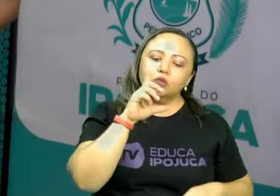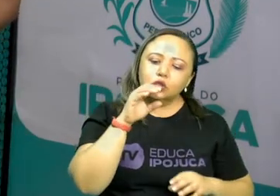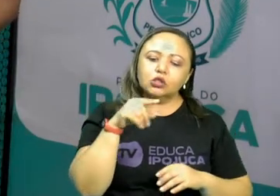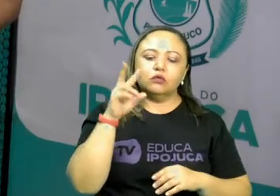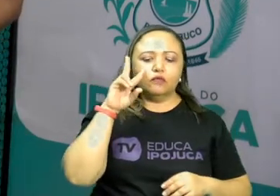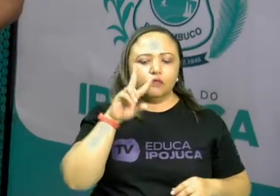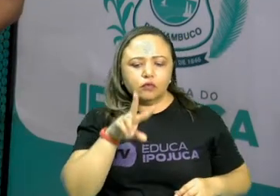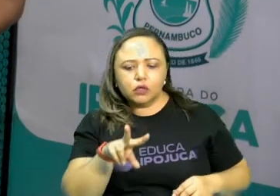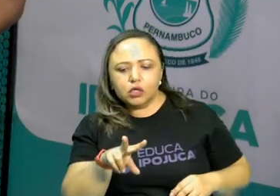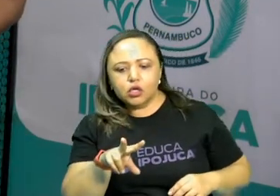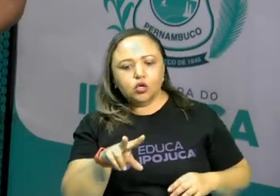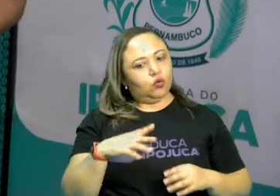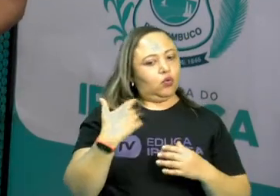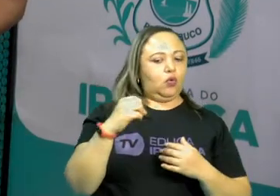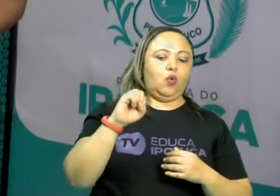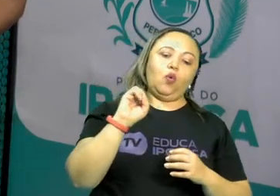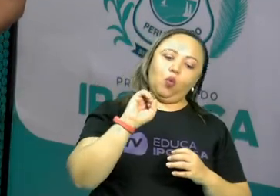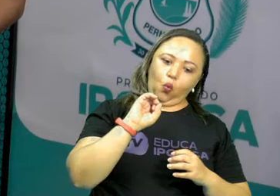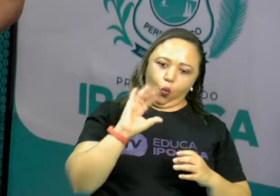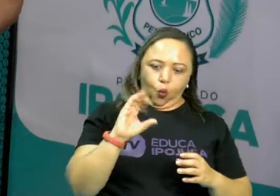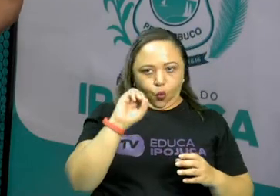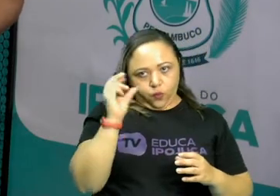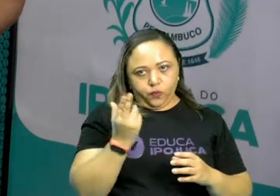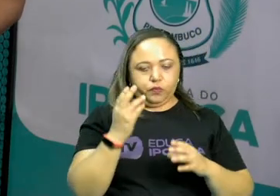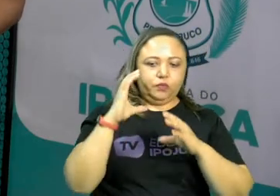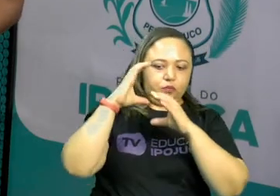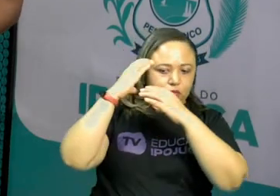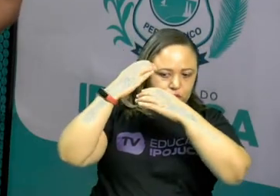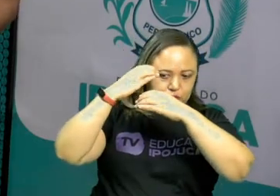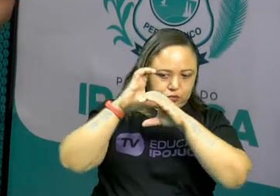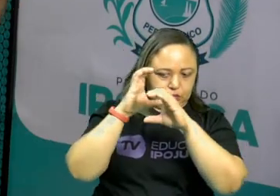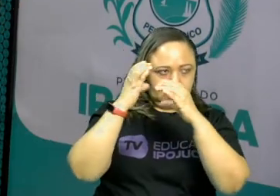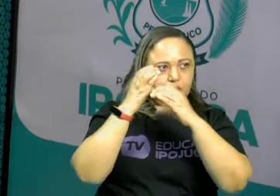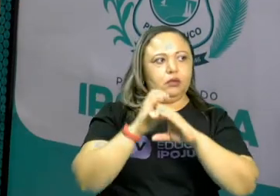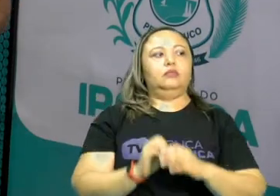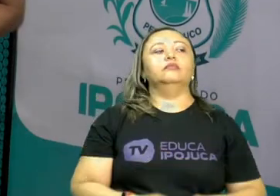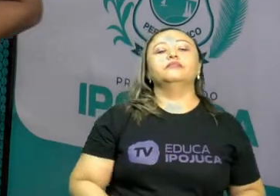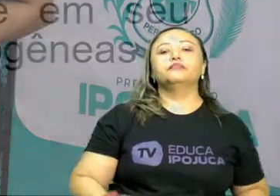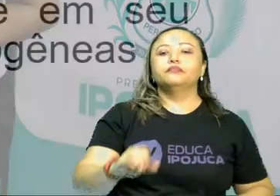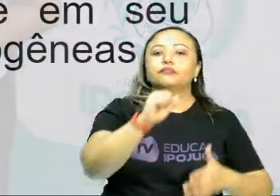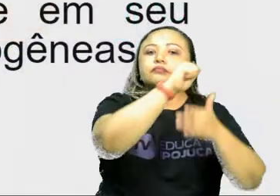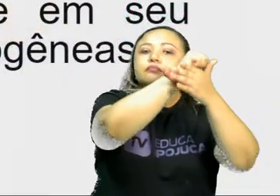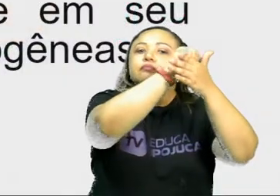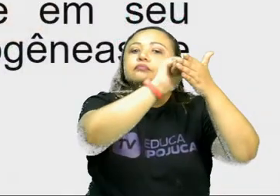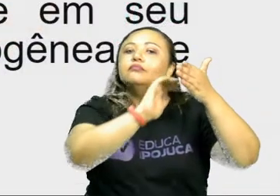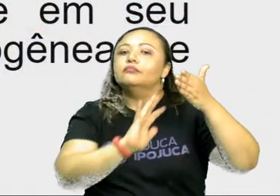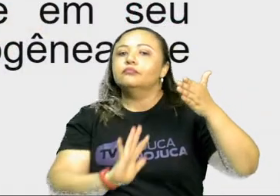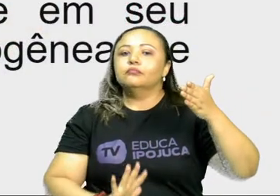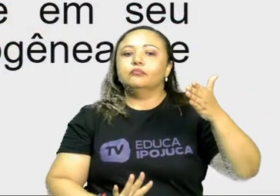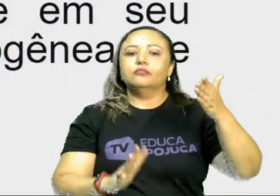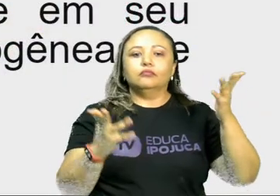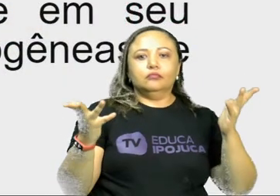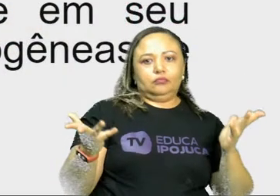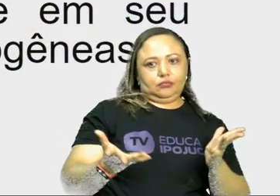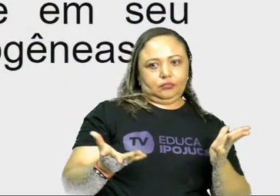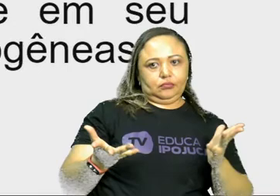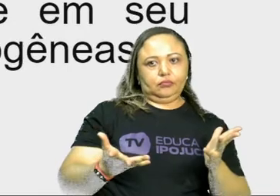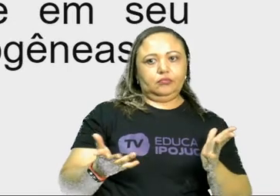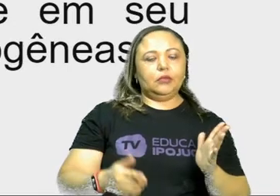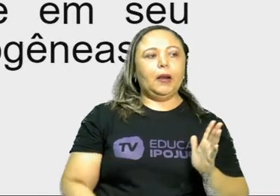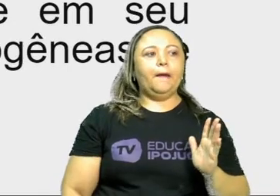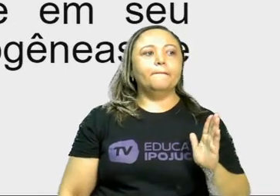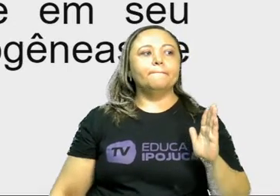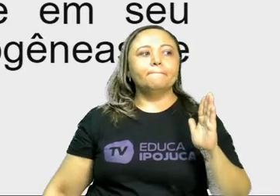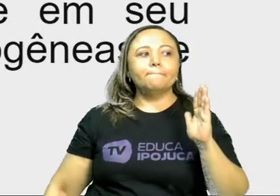de microscópio. Só para fechar, vamos para o nosso desafio de hoje. Primeiro, o que